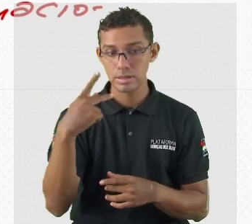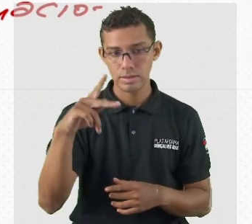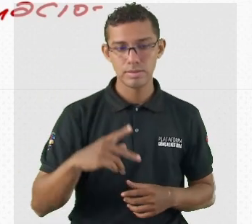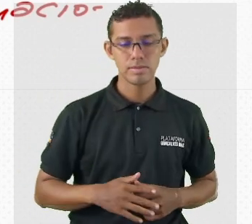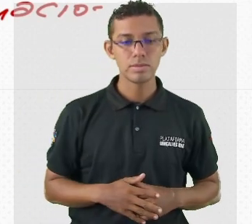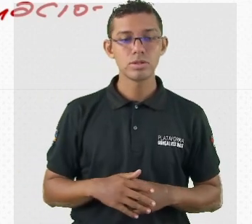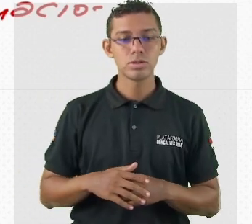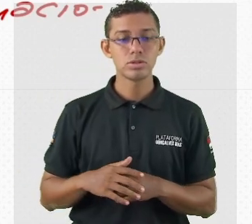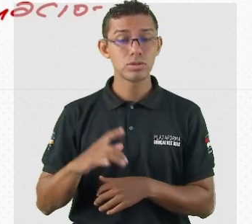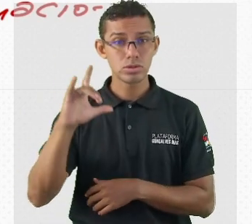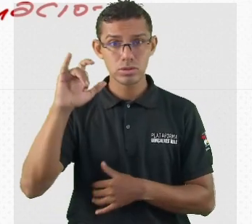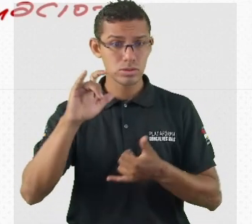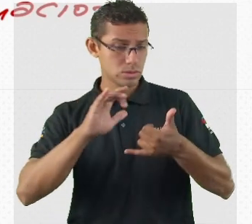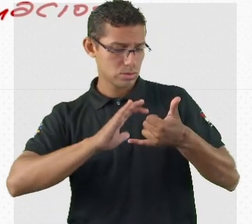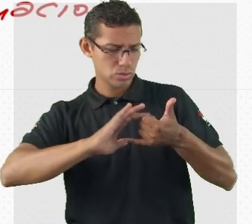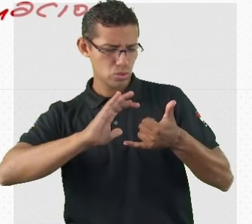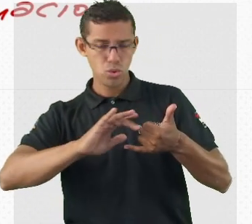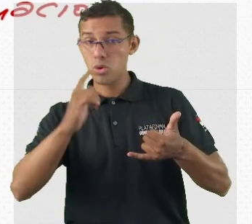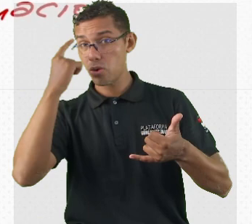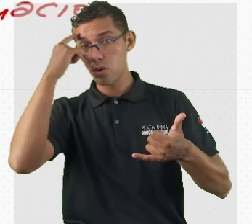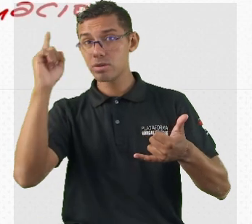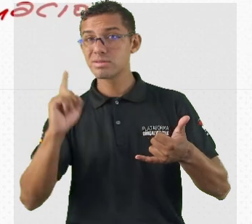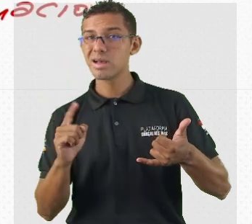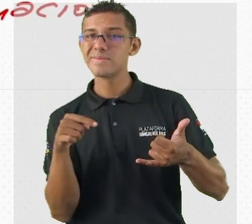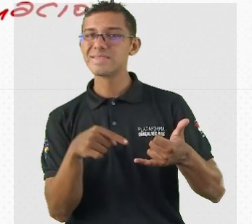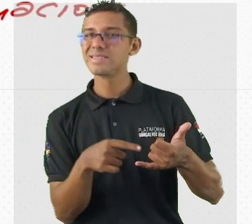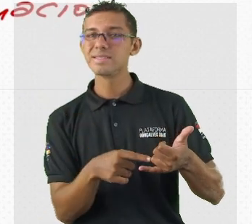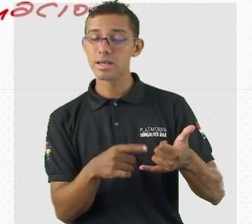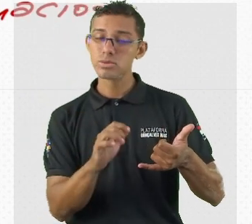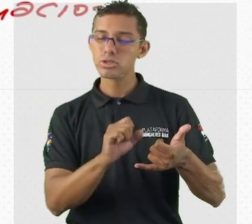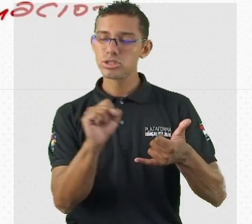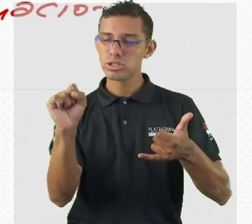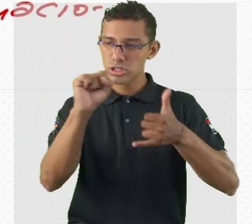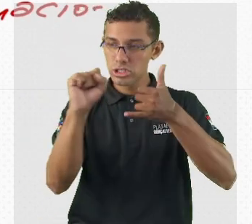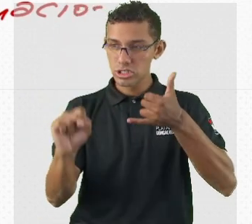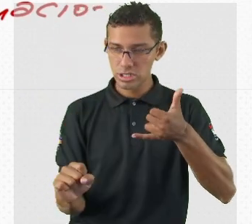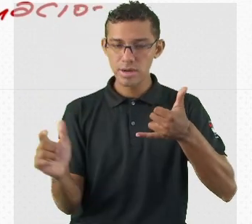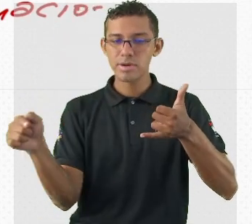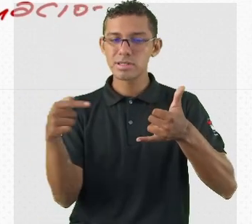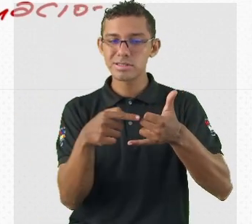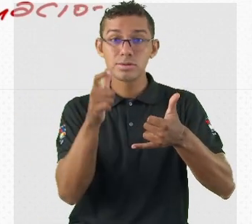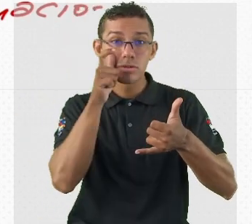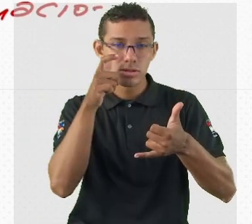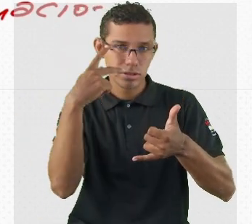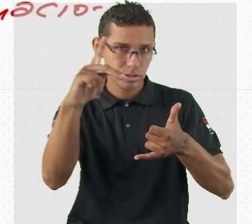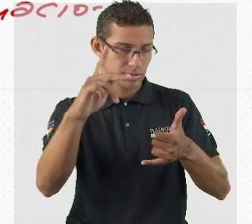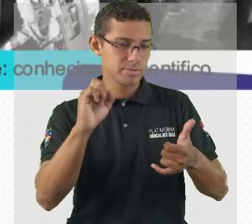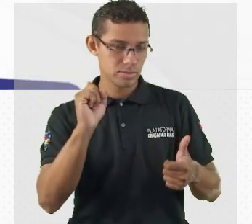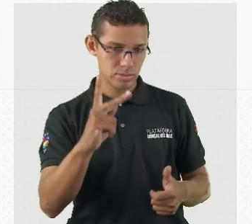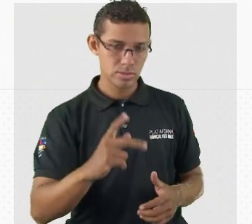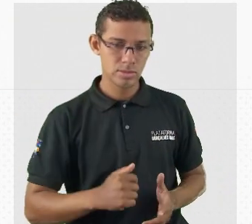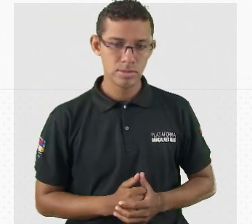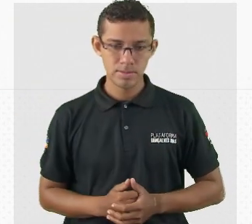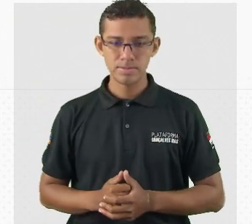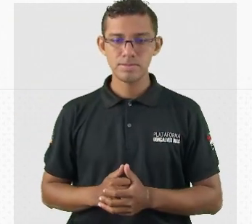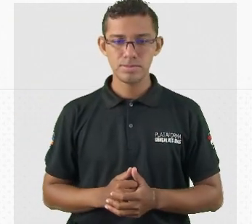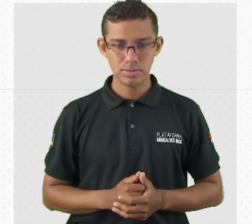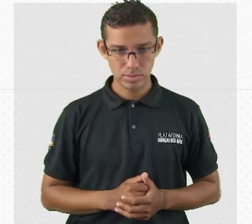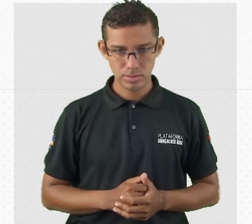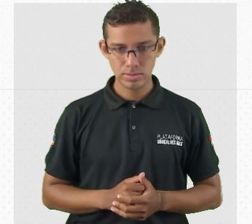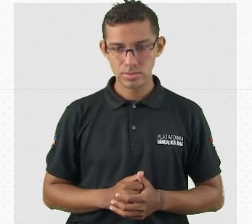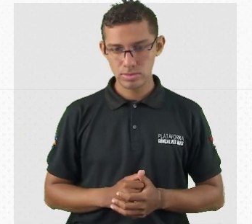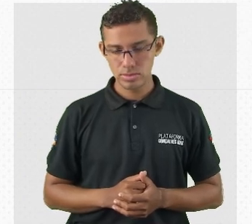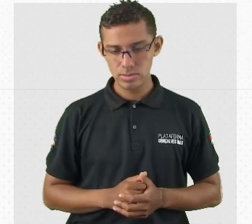abre seu histórico do Instagram, olha, eu não estava pensando nisso, mas o sistema captou que aquilo era uma zona de interesse sua. Beleza?